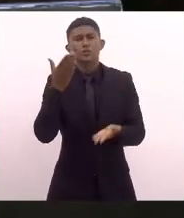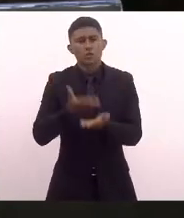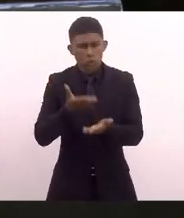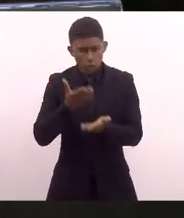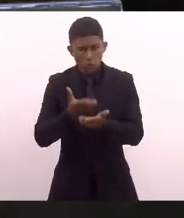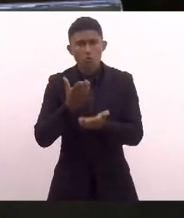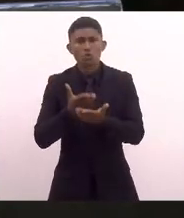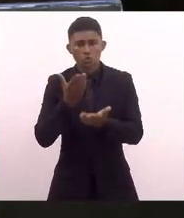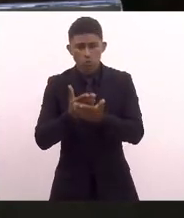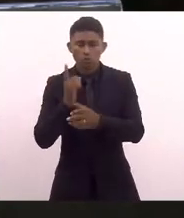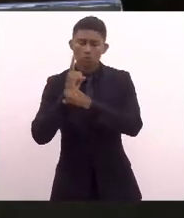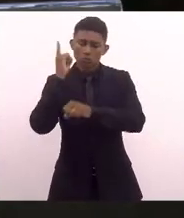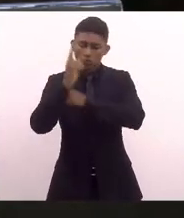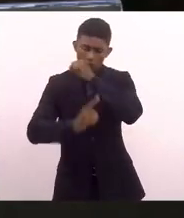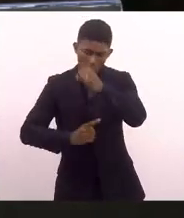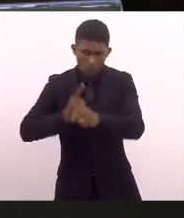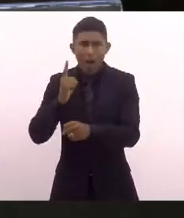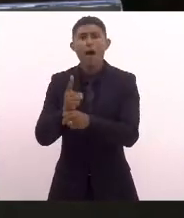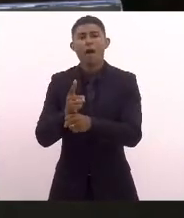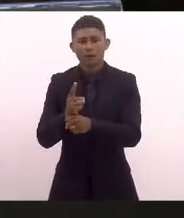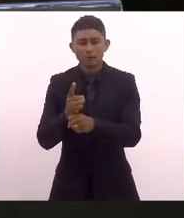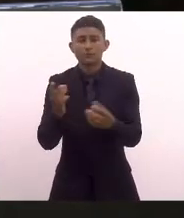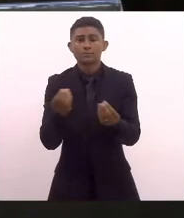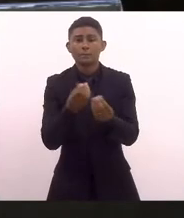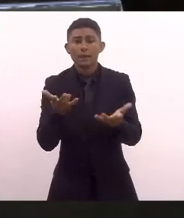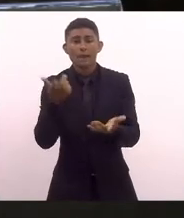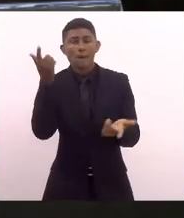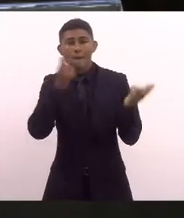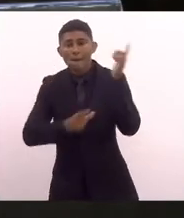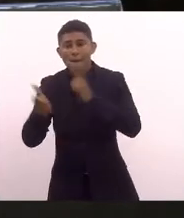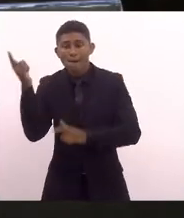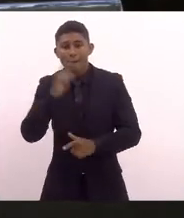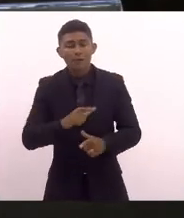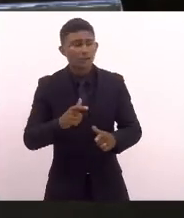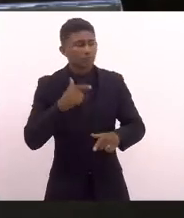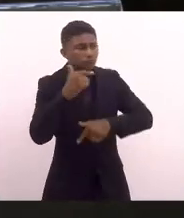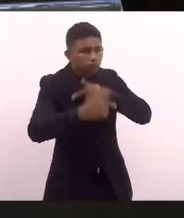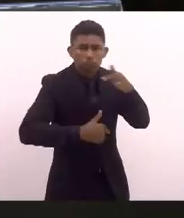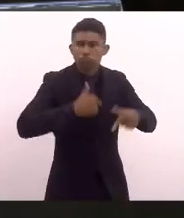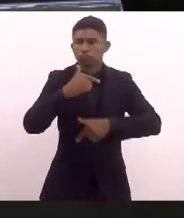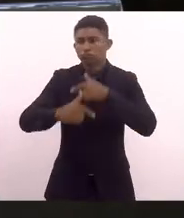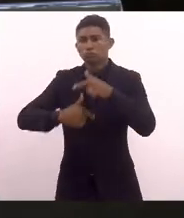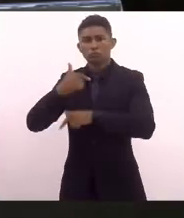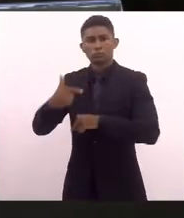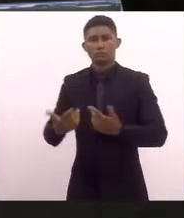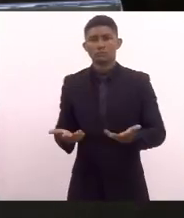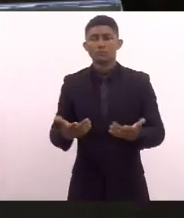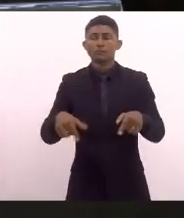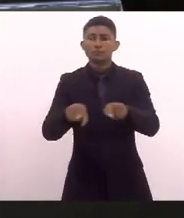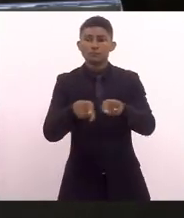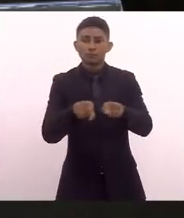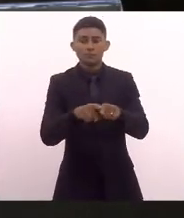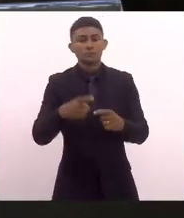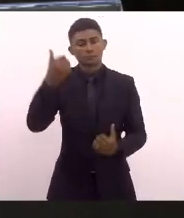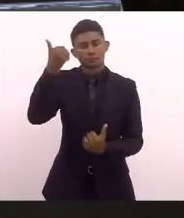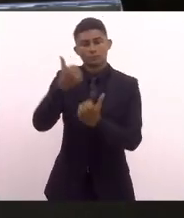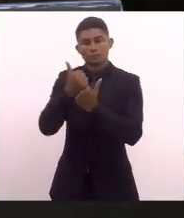depois do ensino fundamental completo para poder fazer a prevenção e a promoção nesse país. O técnico de